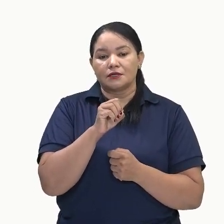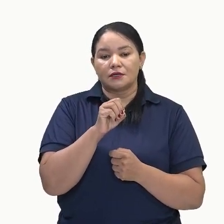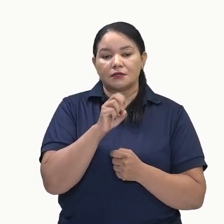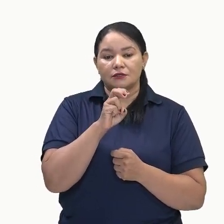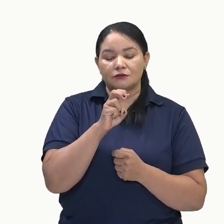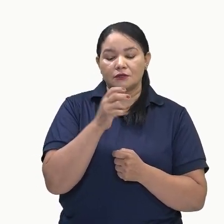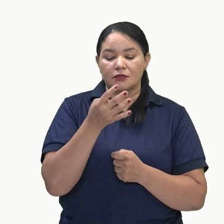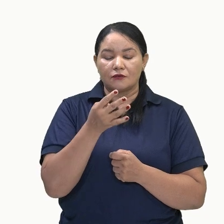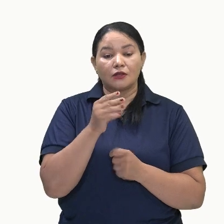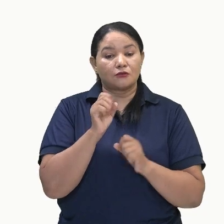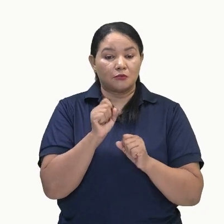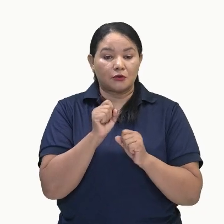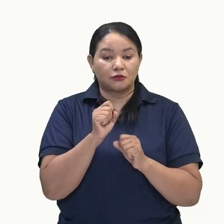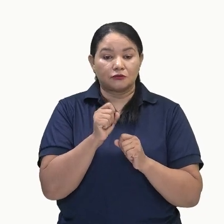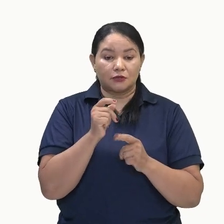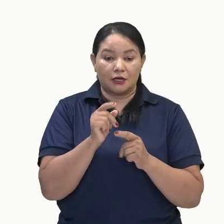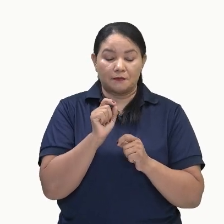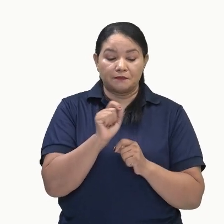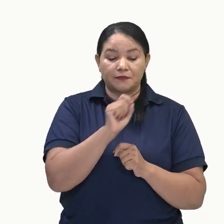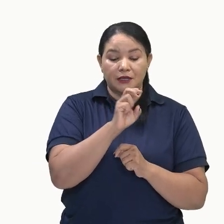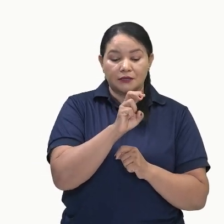54%, posso dizer que é